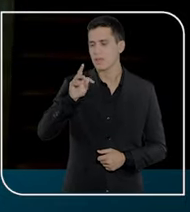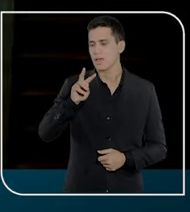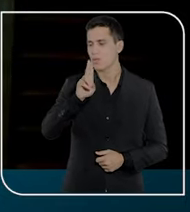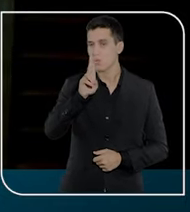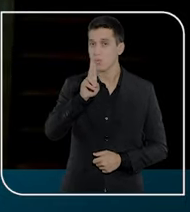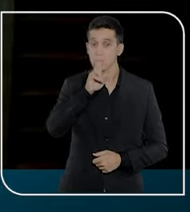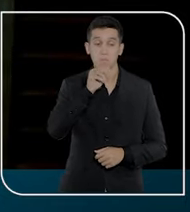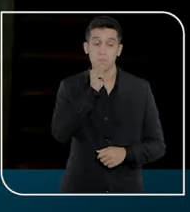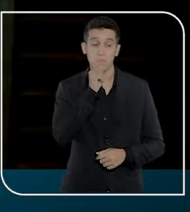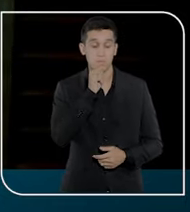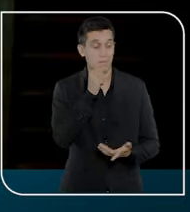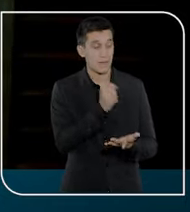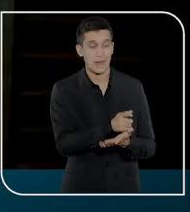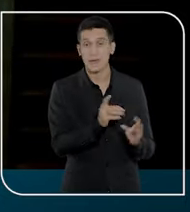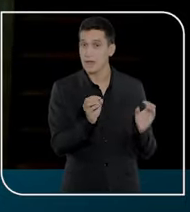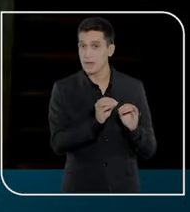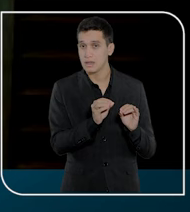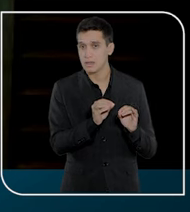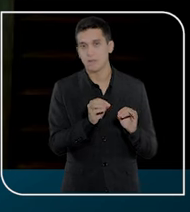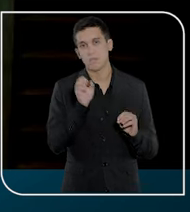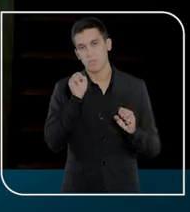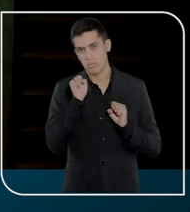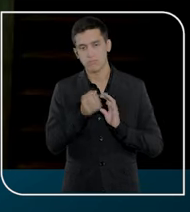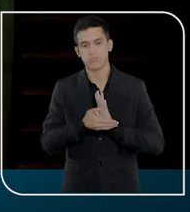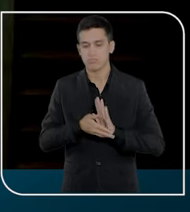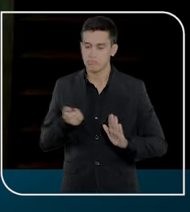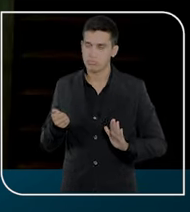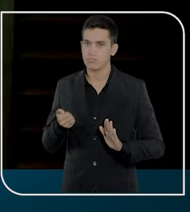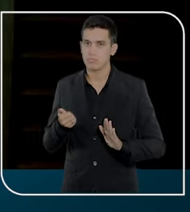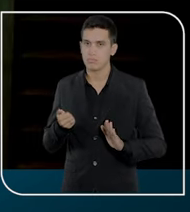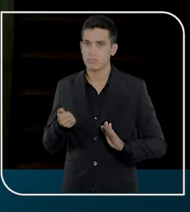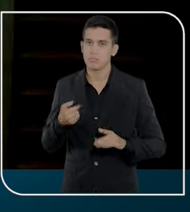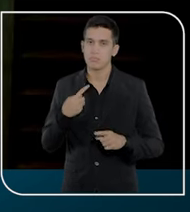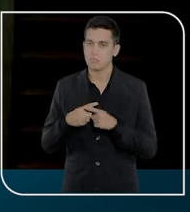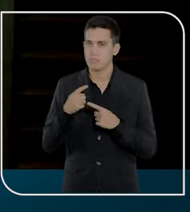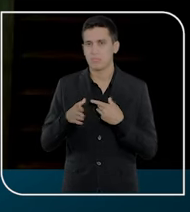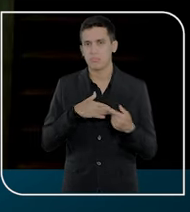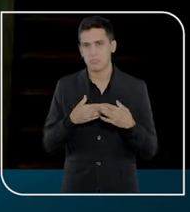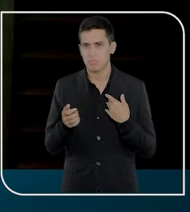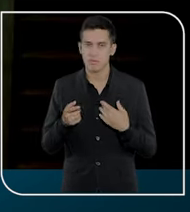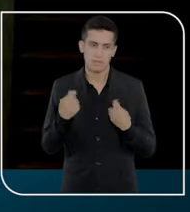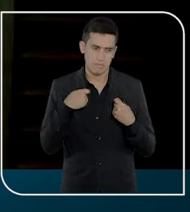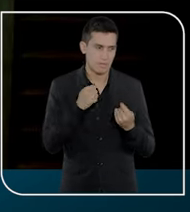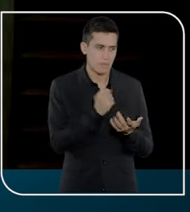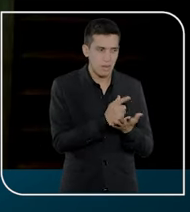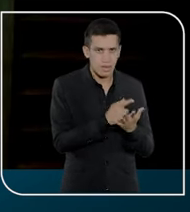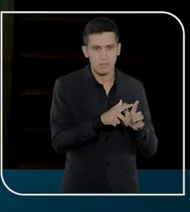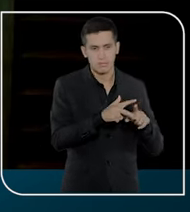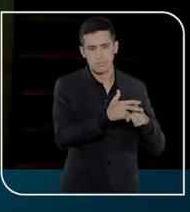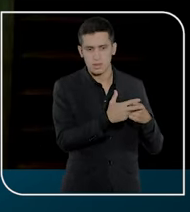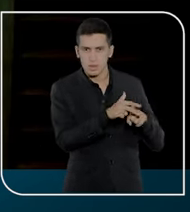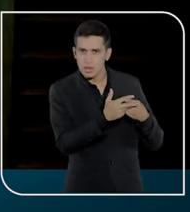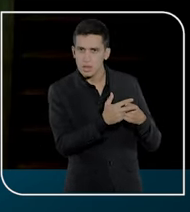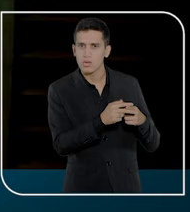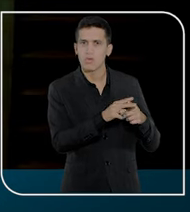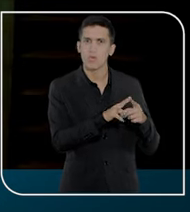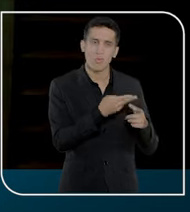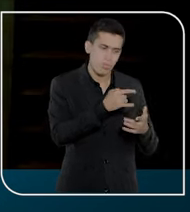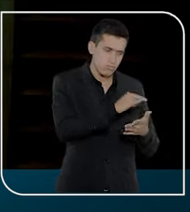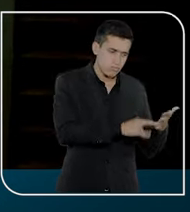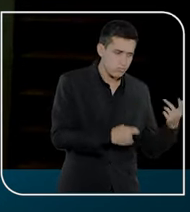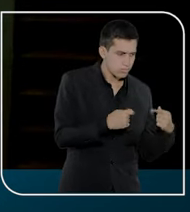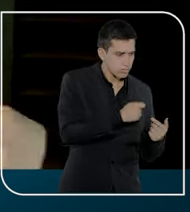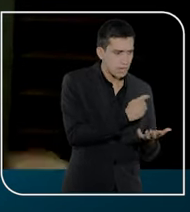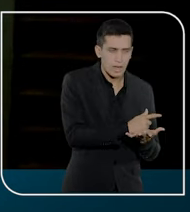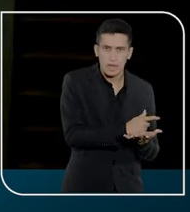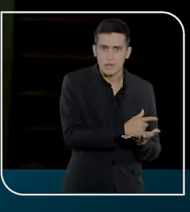próprio imóvel, seja de aquisição ou de manutenção desse imóvel, essas dívidas são excepcionais, tá?